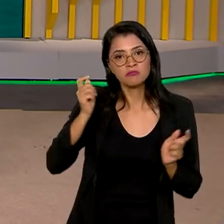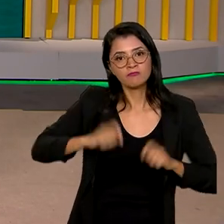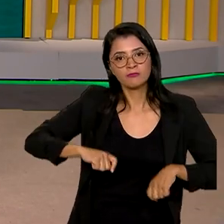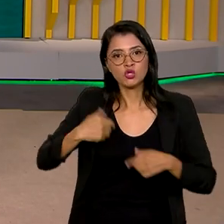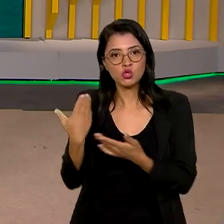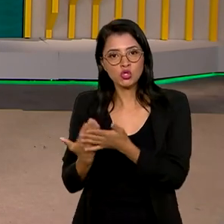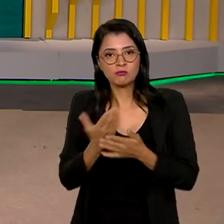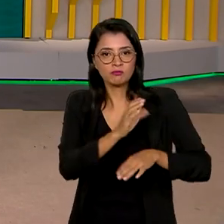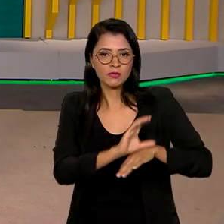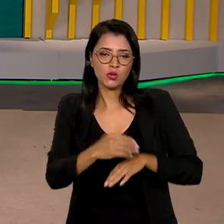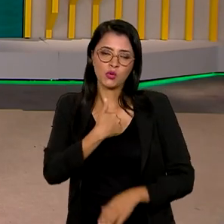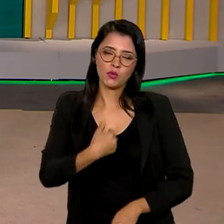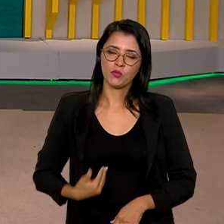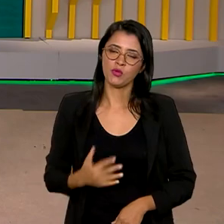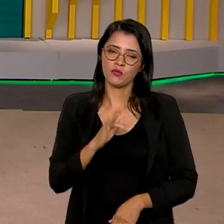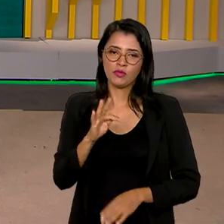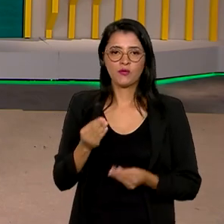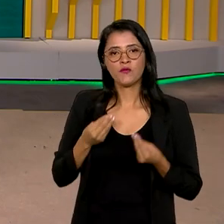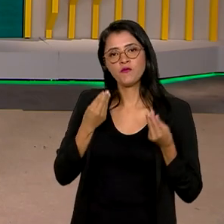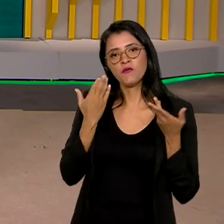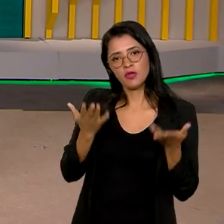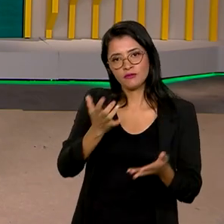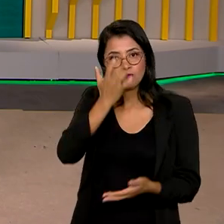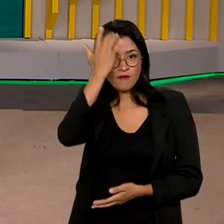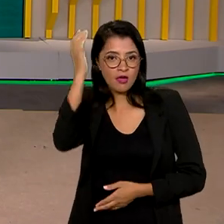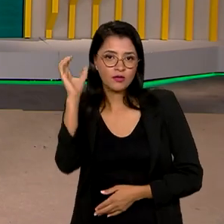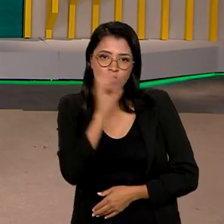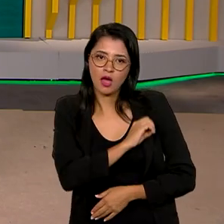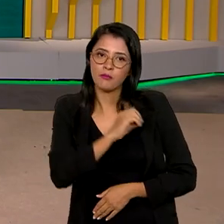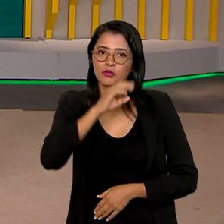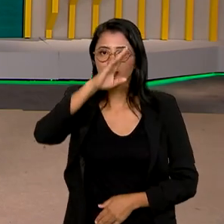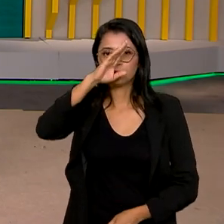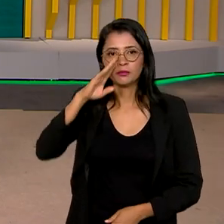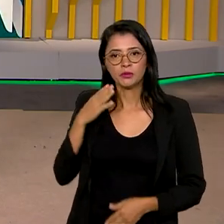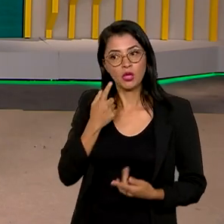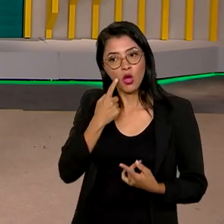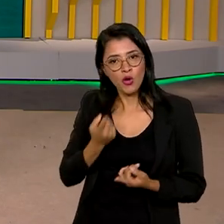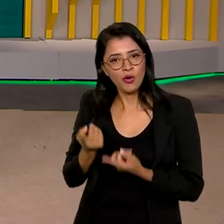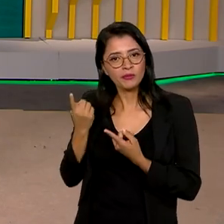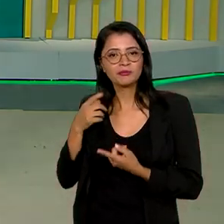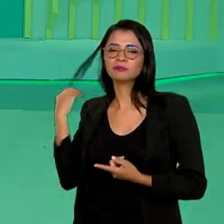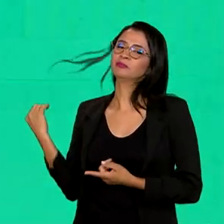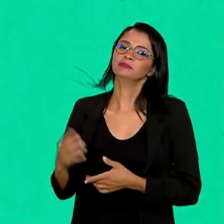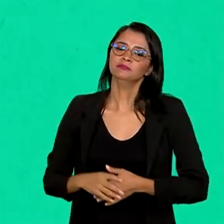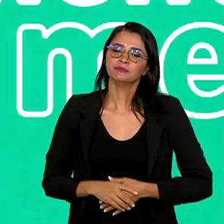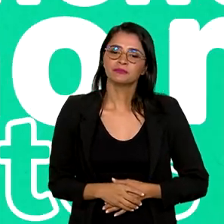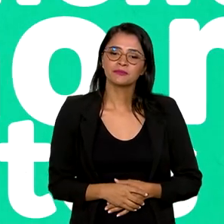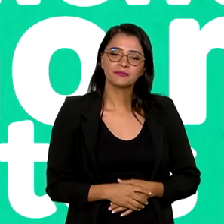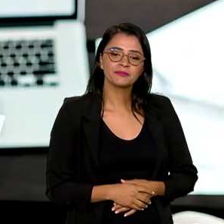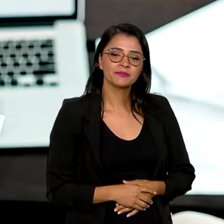capacitação que o governo federal oferece de forma fácil, rápida e gratuita. Dá uma olhada aí.